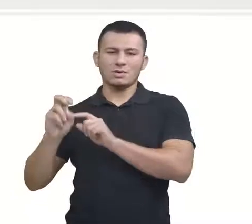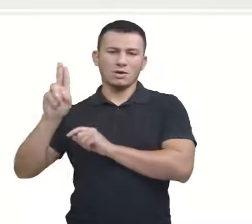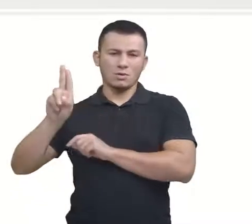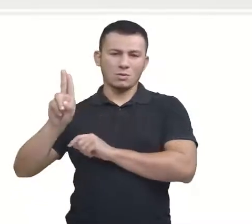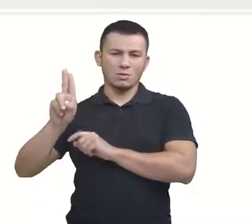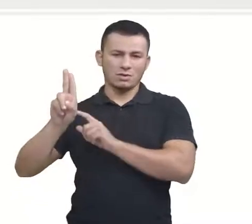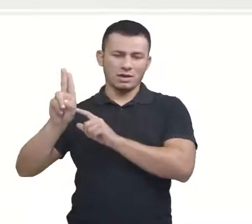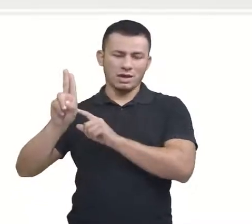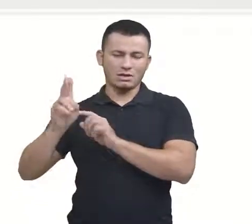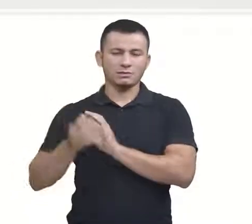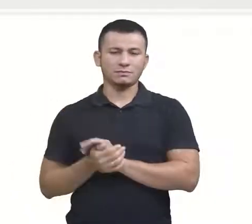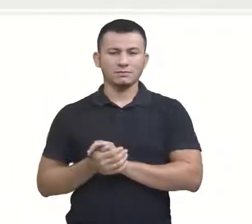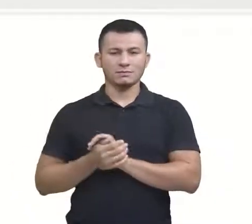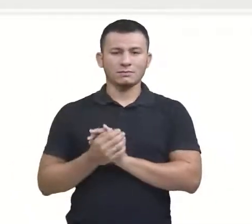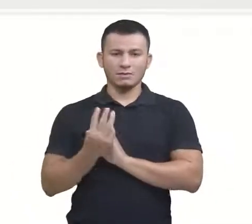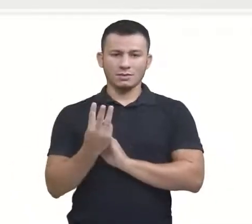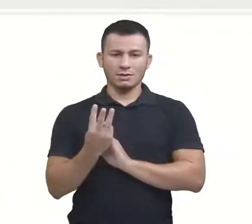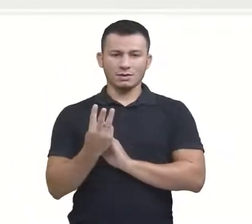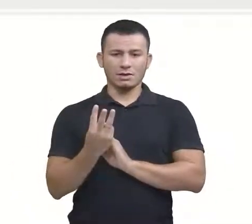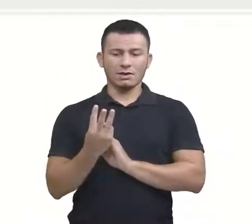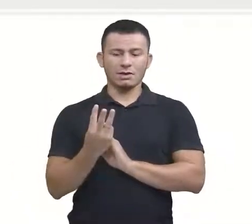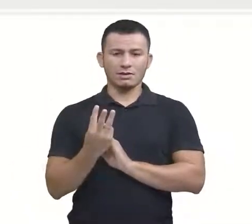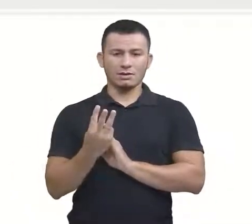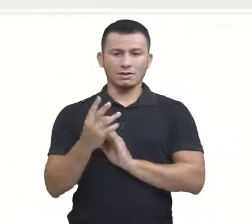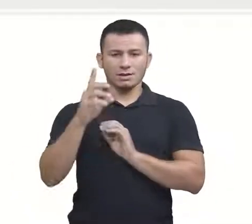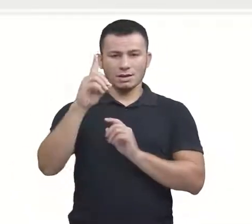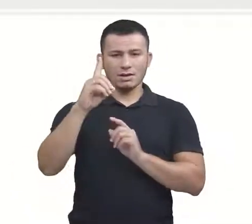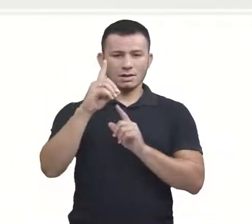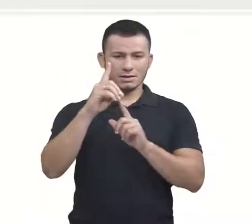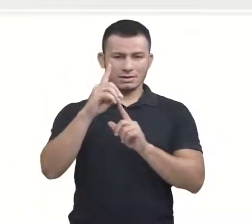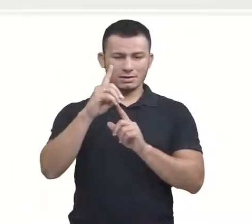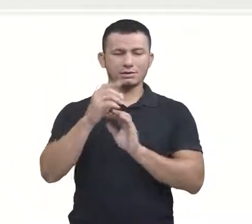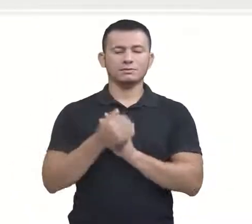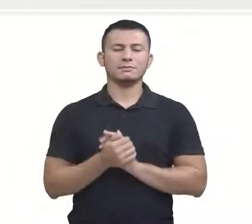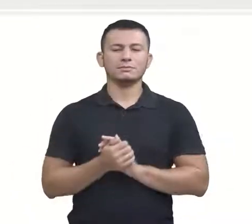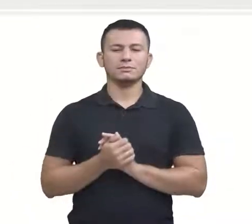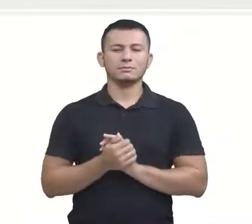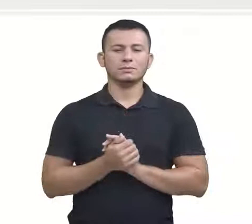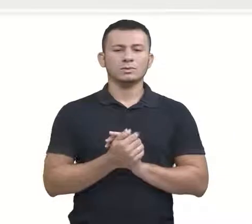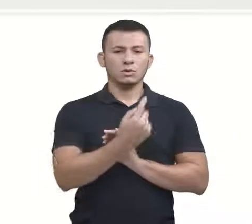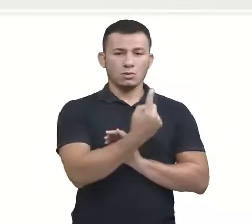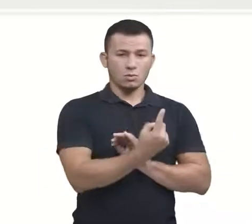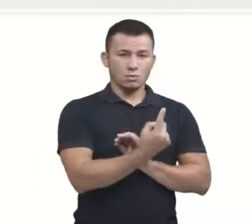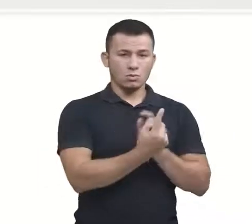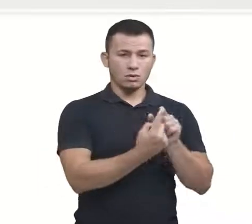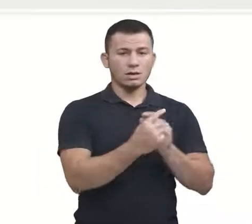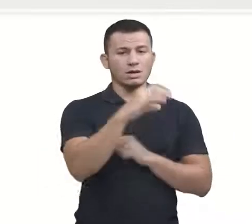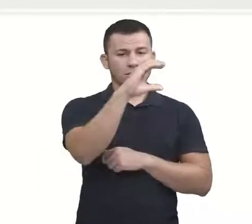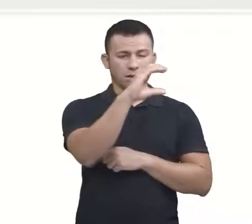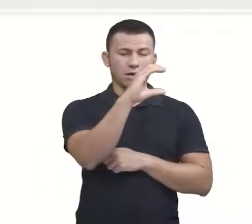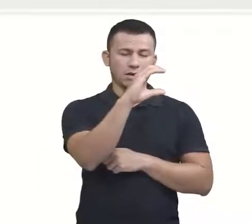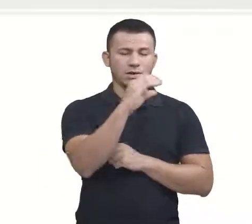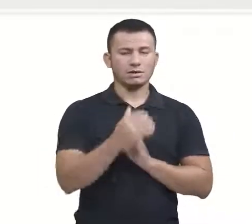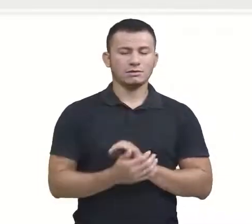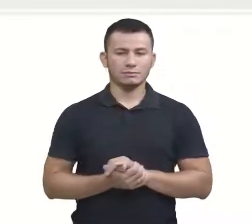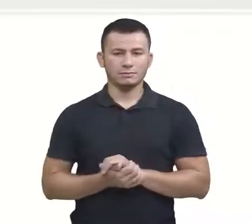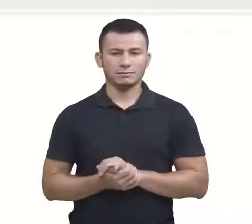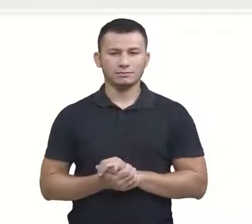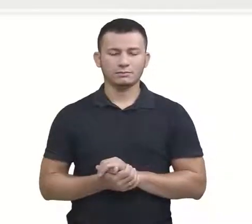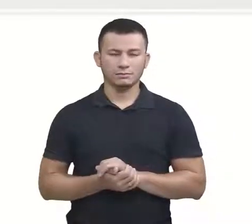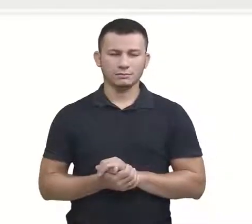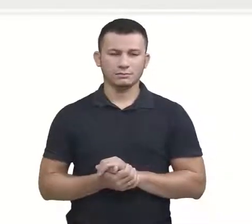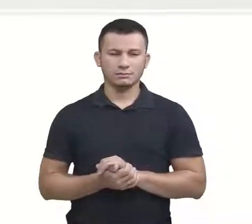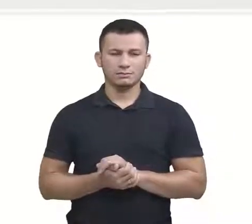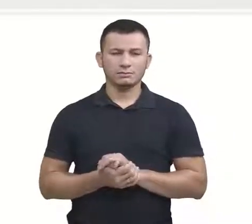O treze na dezena ah êa na centena Ah é mesmo que eu